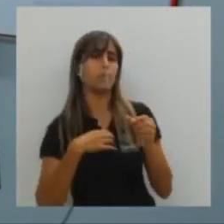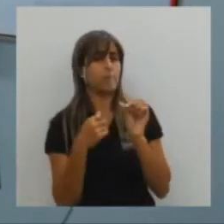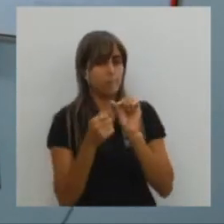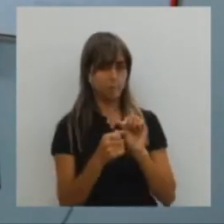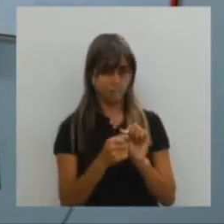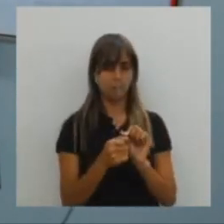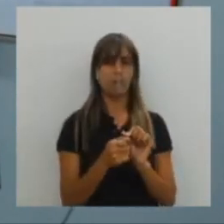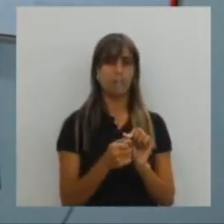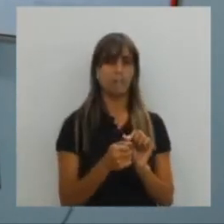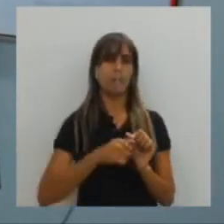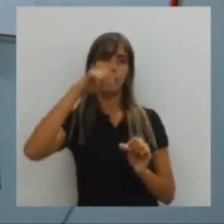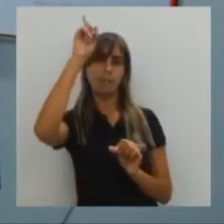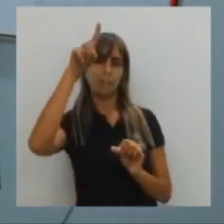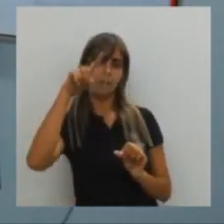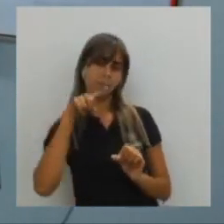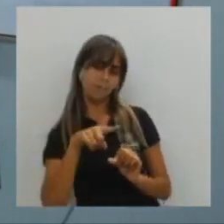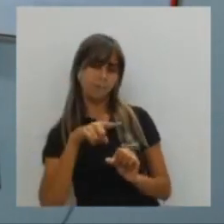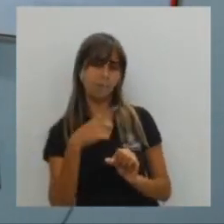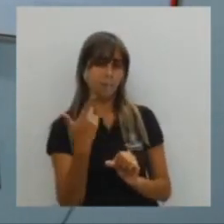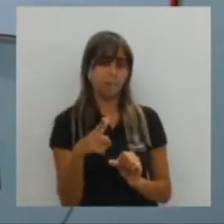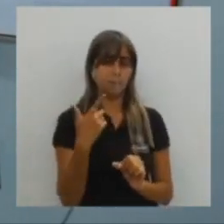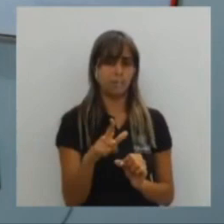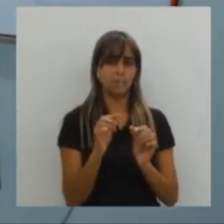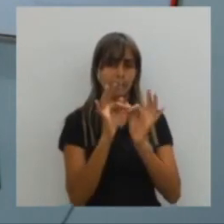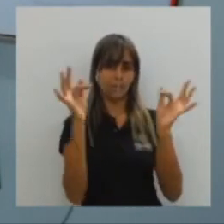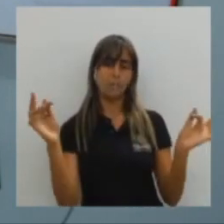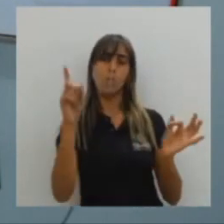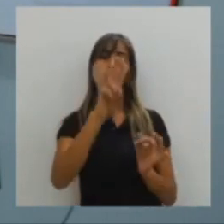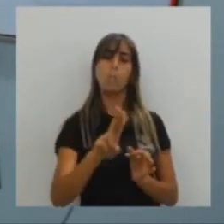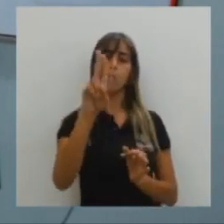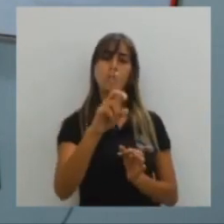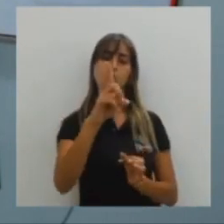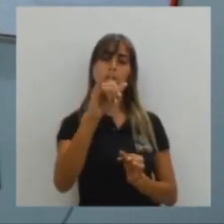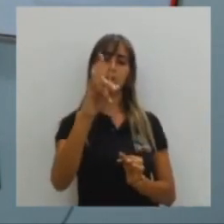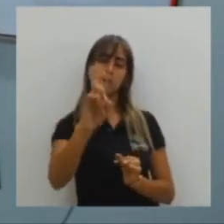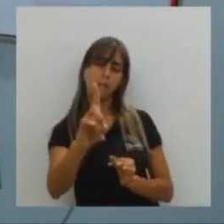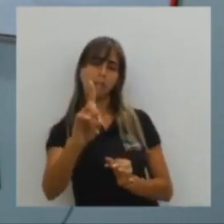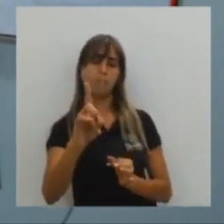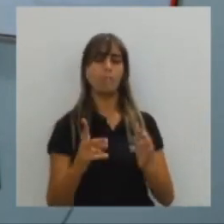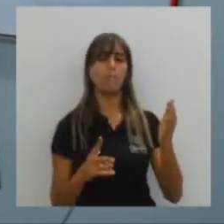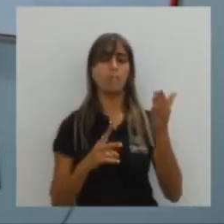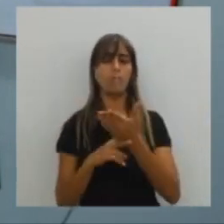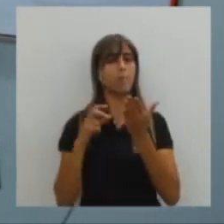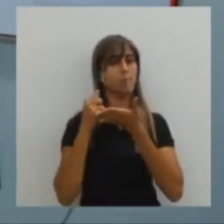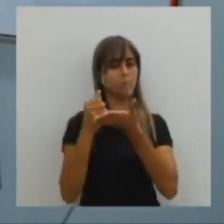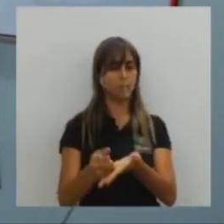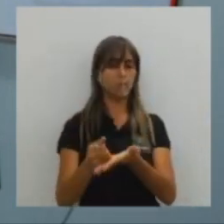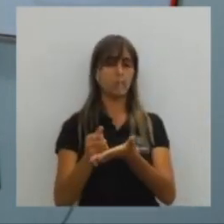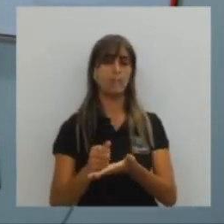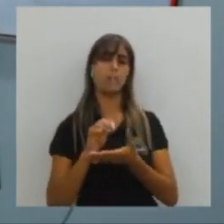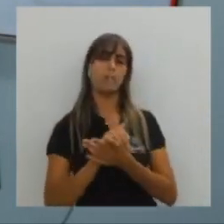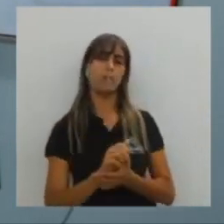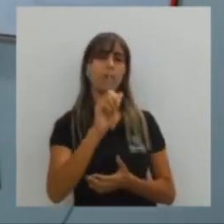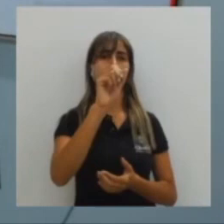fazer. Negando essa frase, a gente teria o seguinte, a gente teria que utilizar o did, né, como verbo auxiliar, indicando a negativa, que